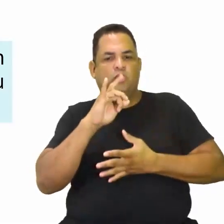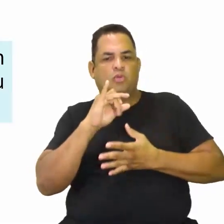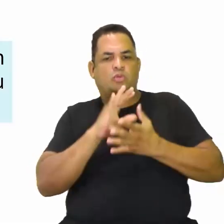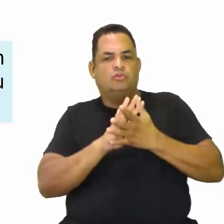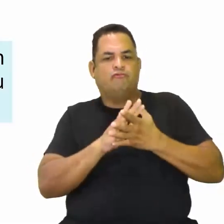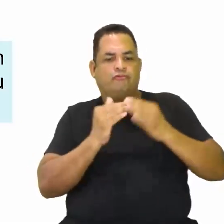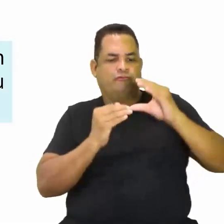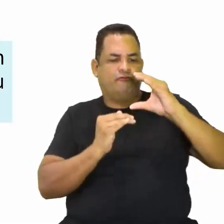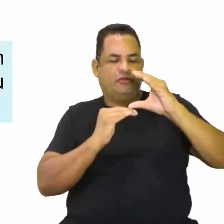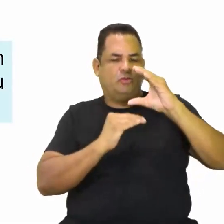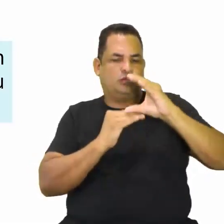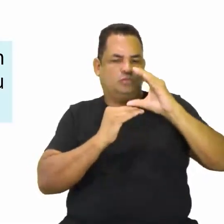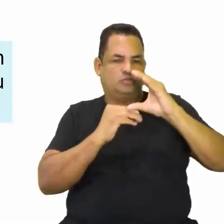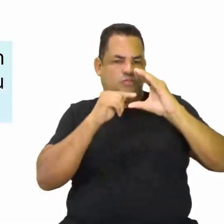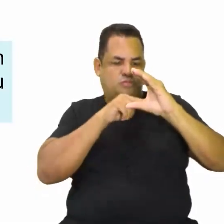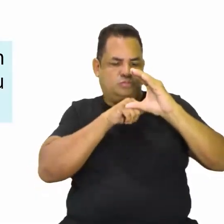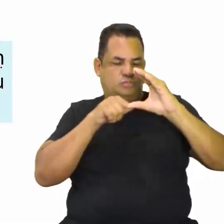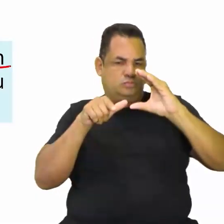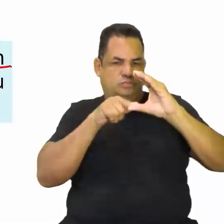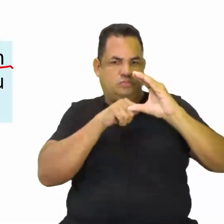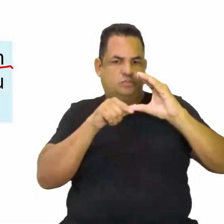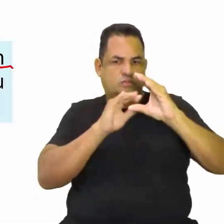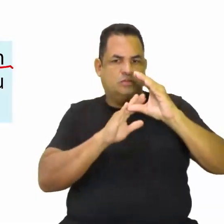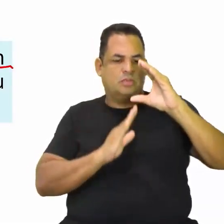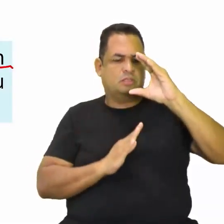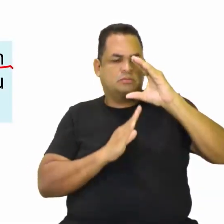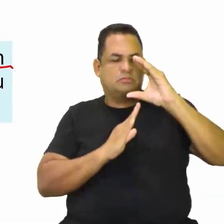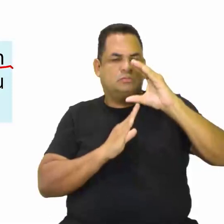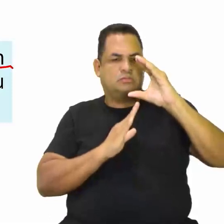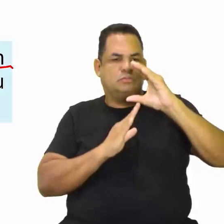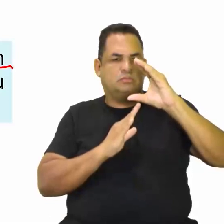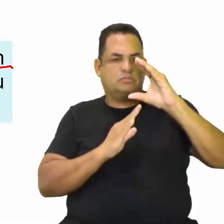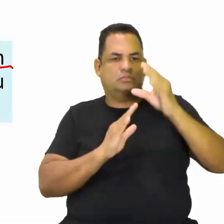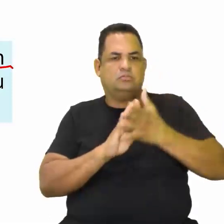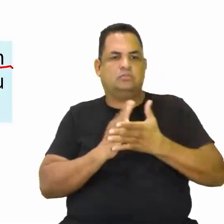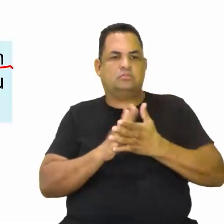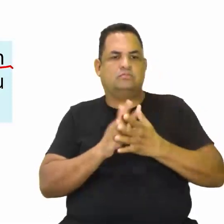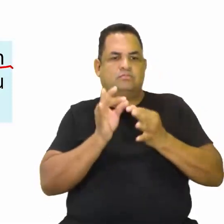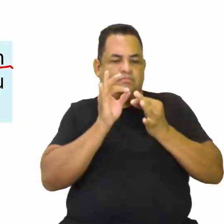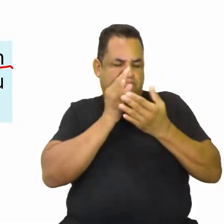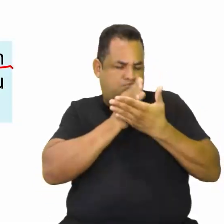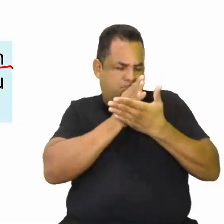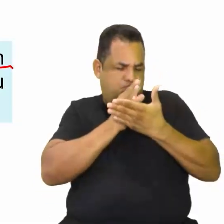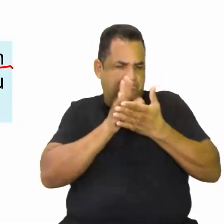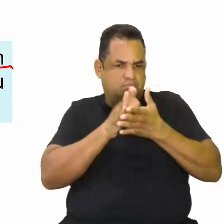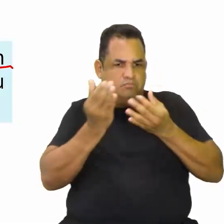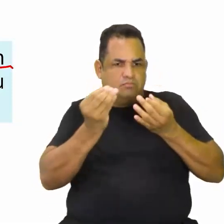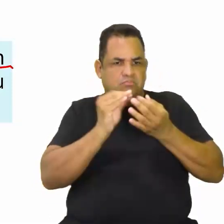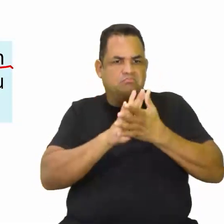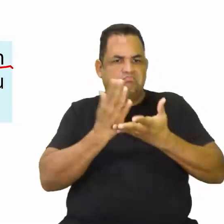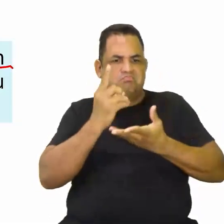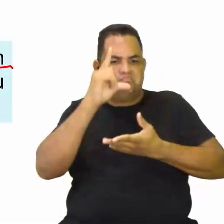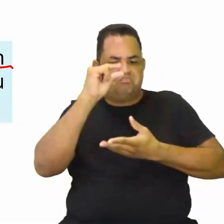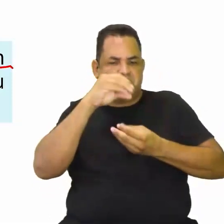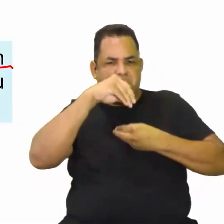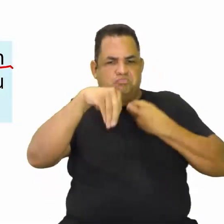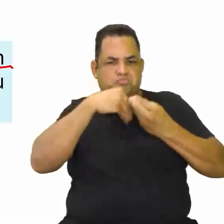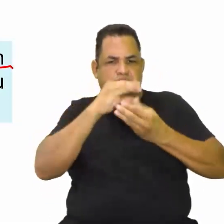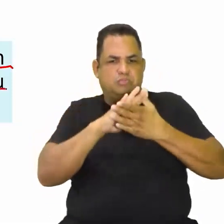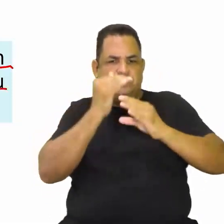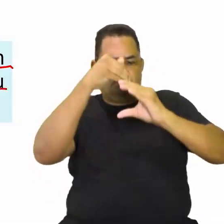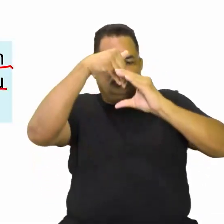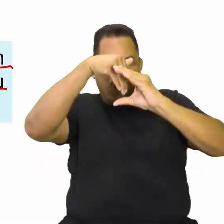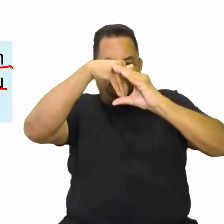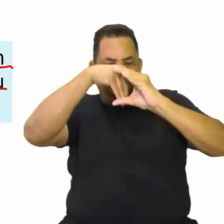um tipo filtro, que retém partículas pouco solúveis e que deixa passar